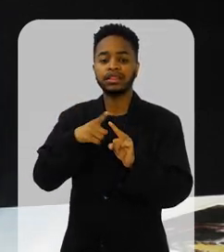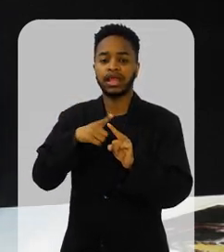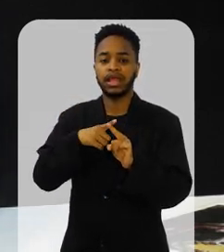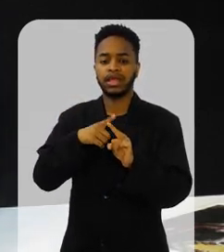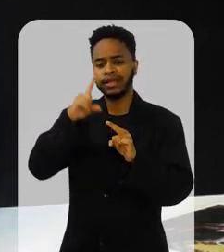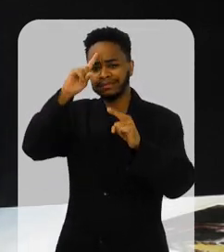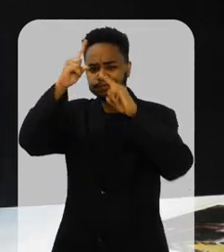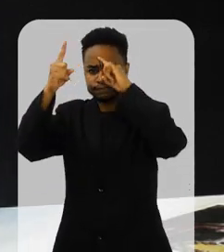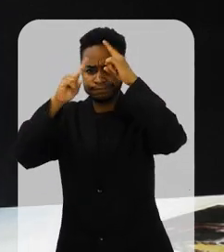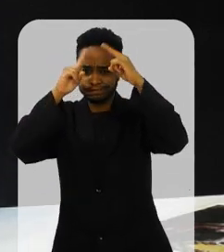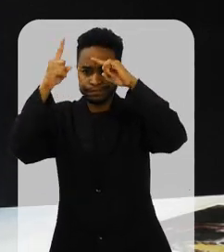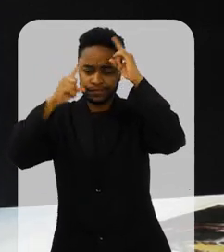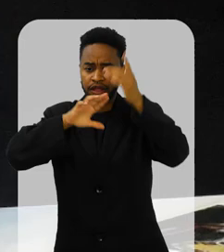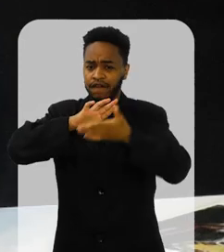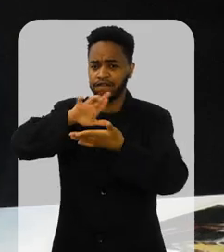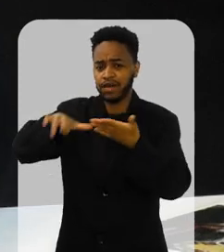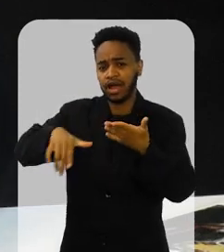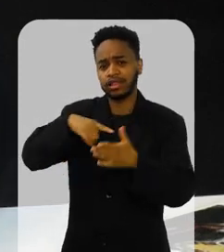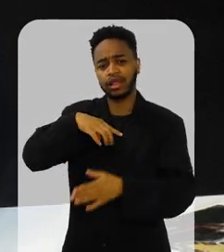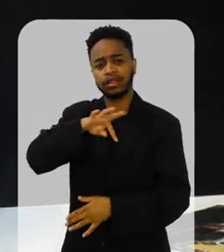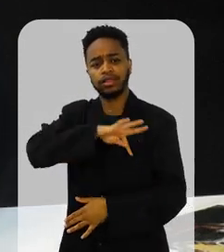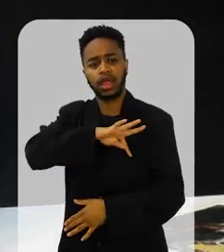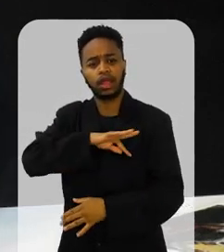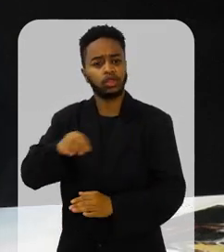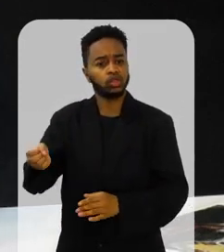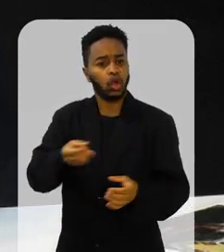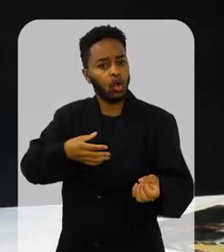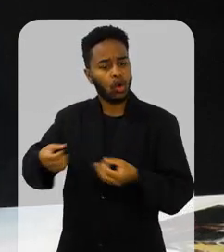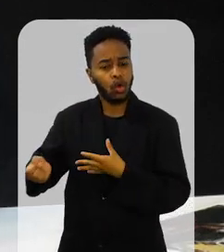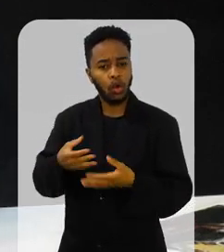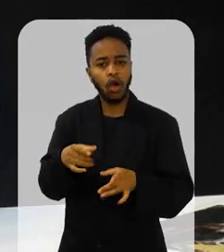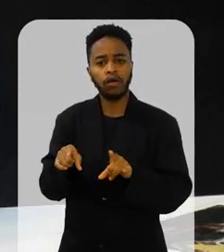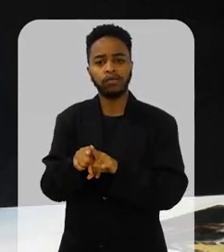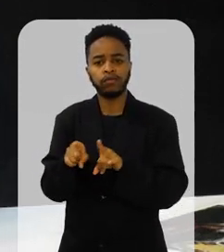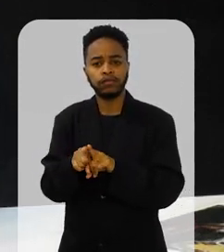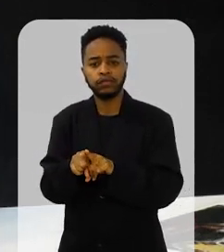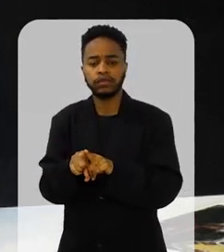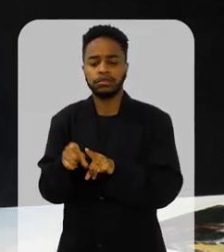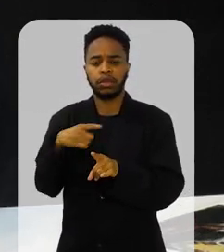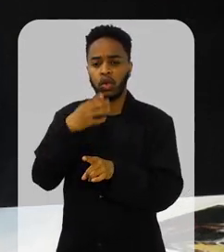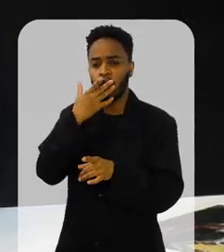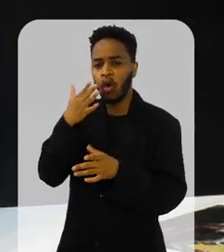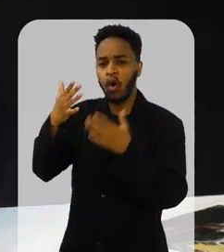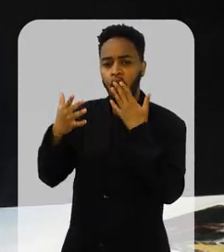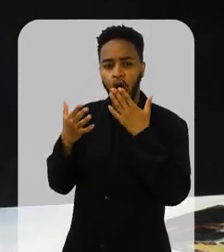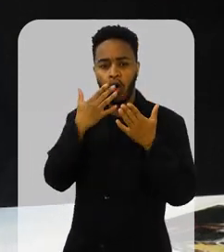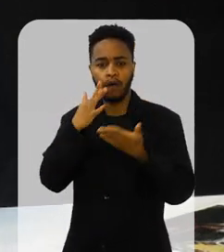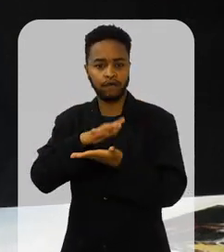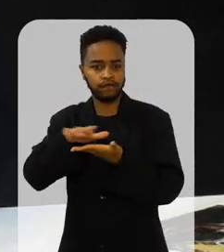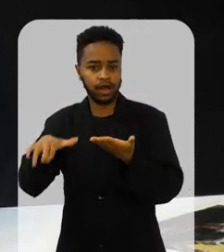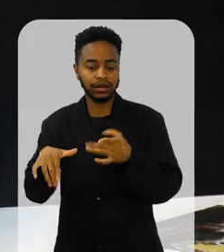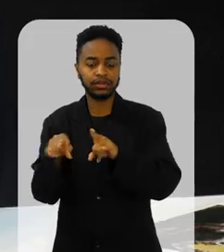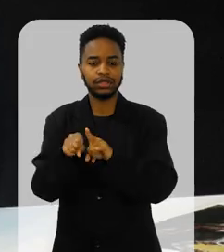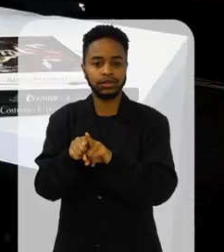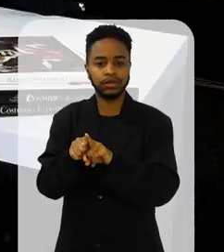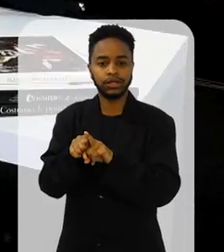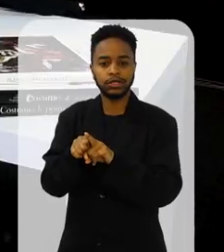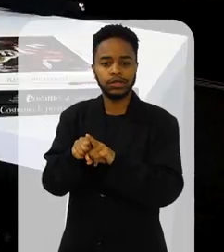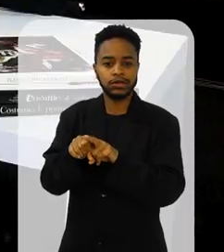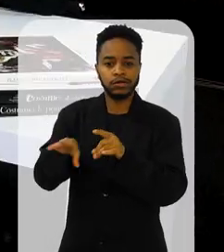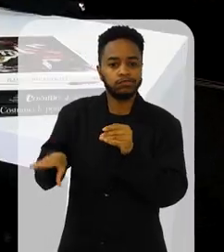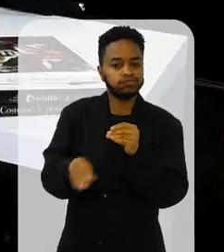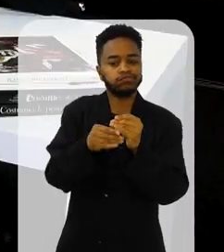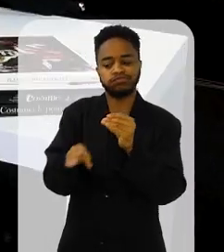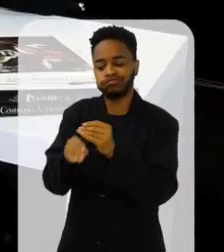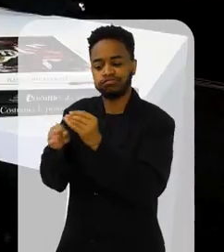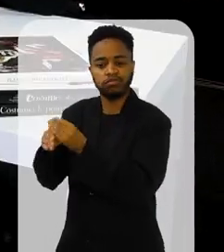de criatividade, essa explosão de novas técnicas, explosão de cores, né, e cada vez absorvendo mais